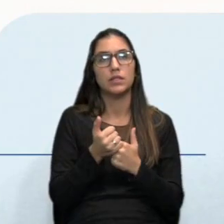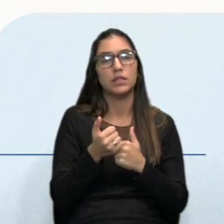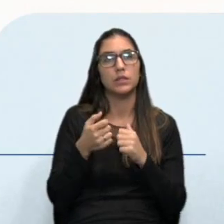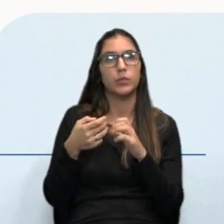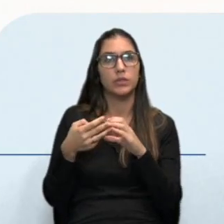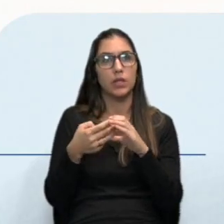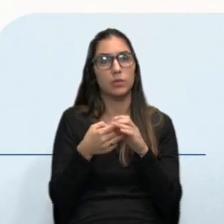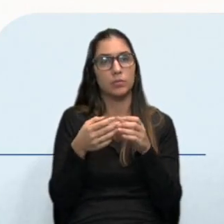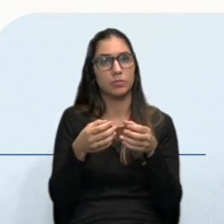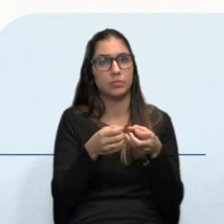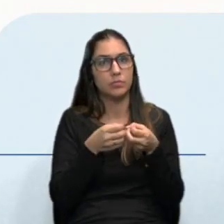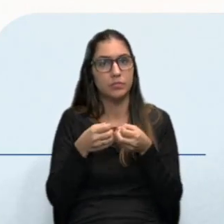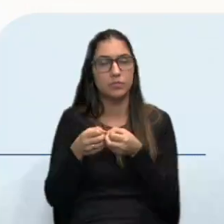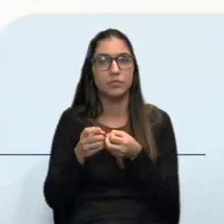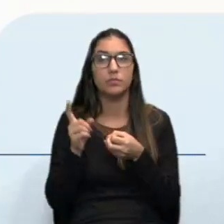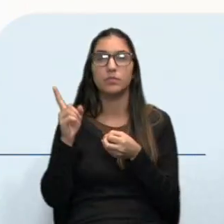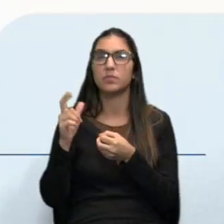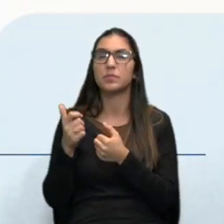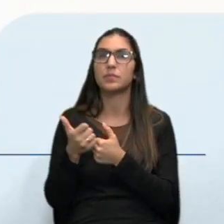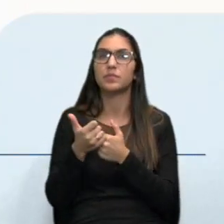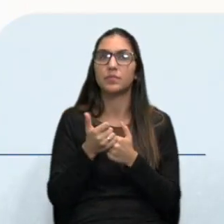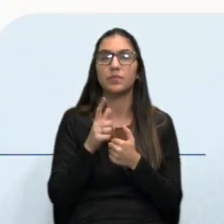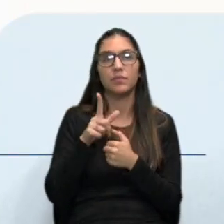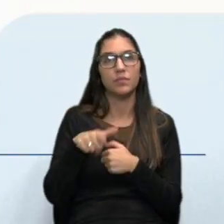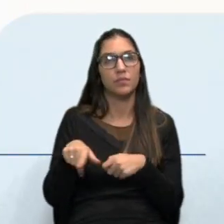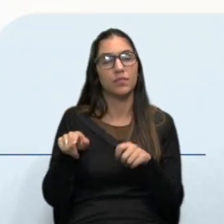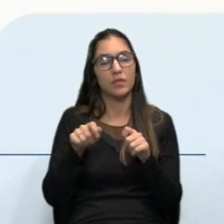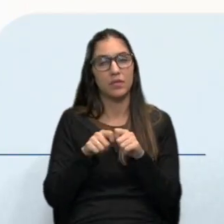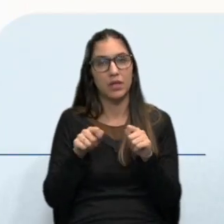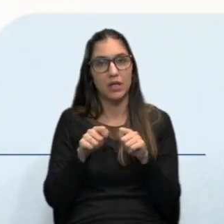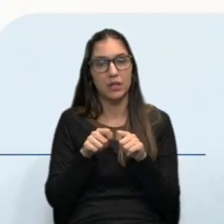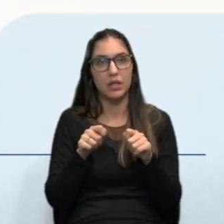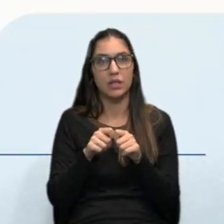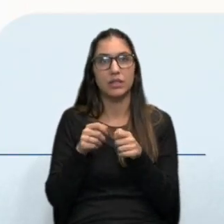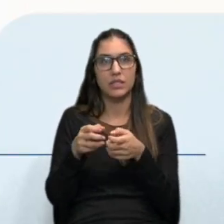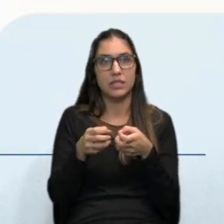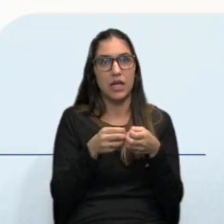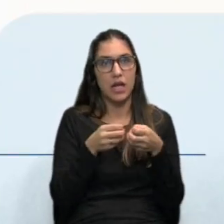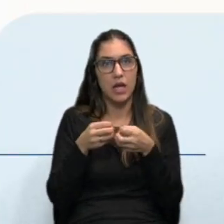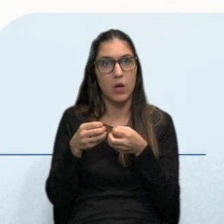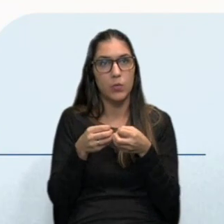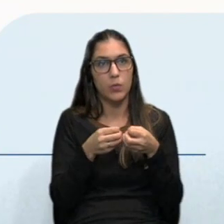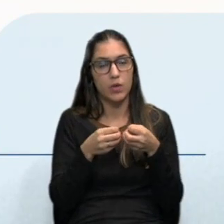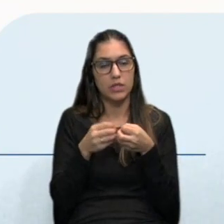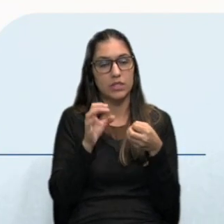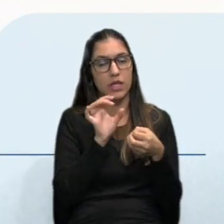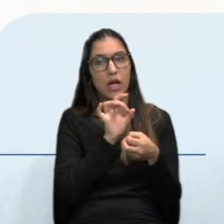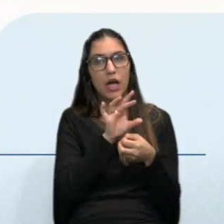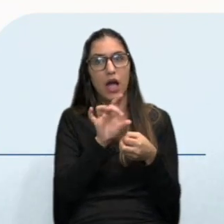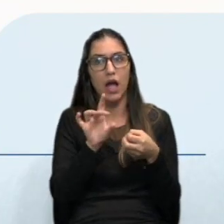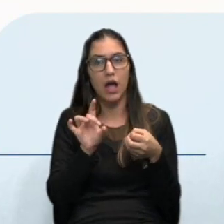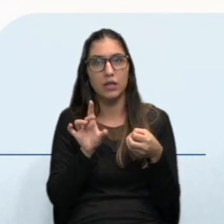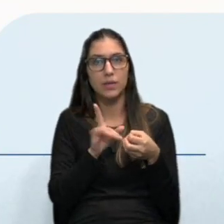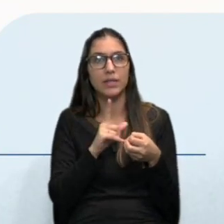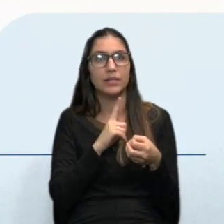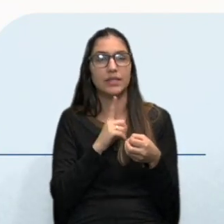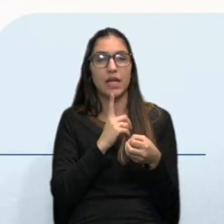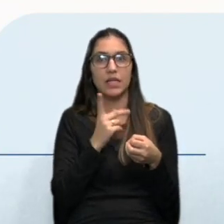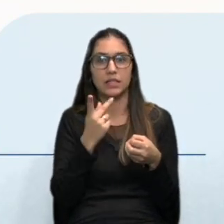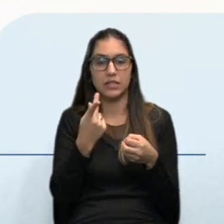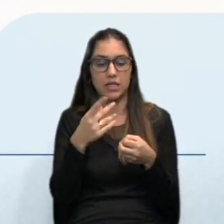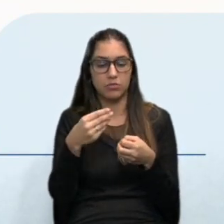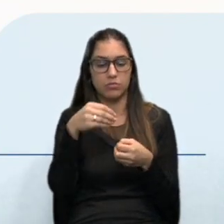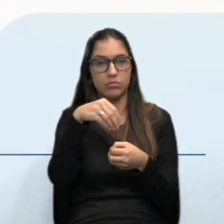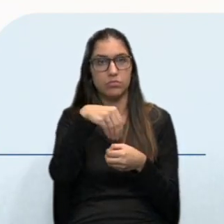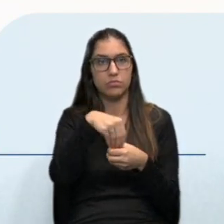celular. Essa representação ela é feita com células. Cada célula tem ali no seu centro